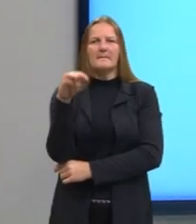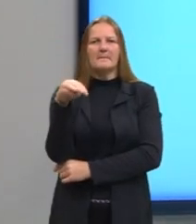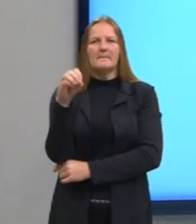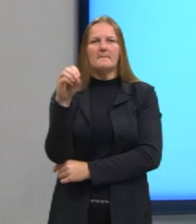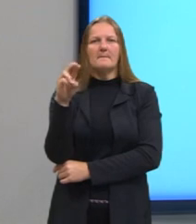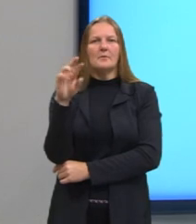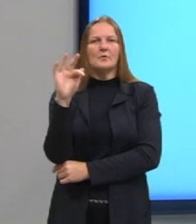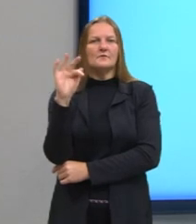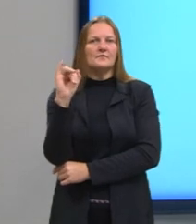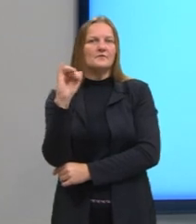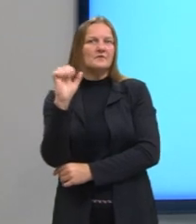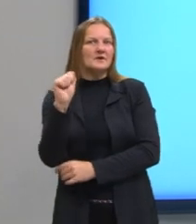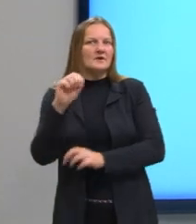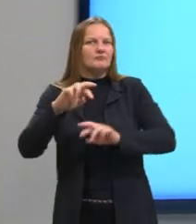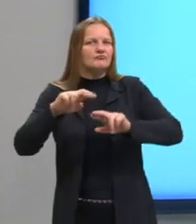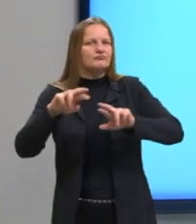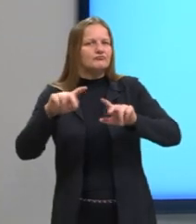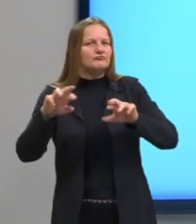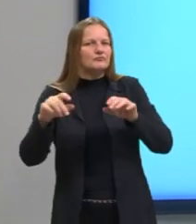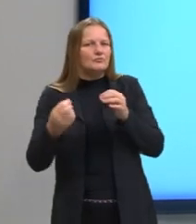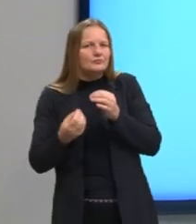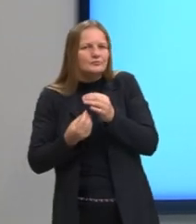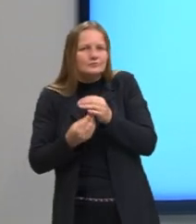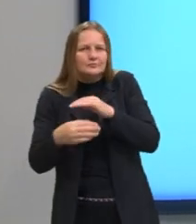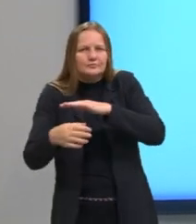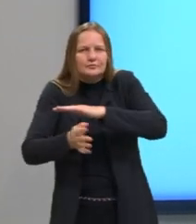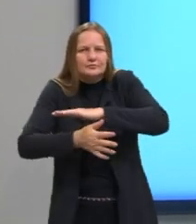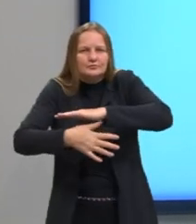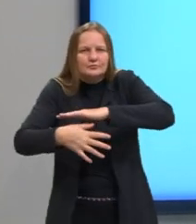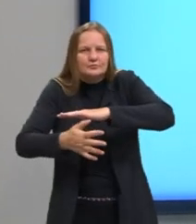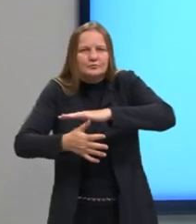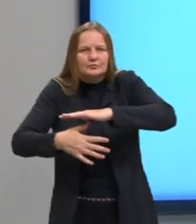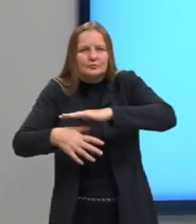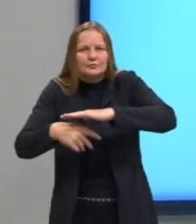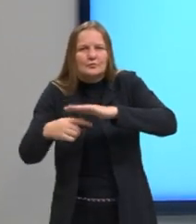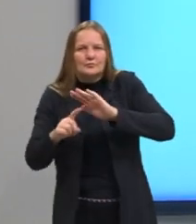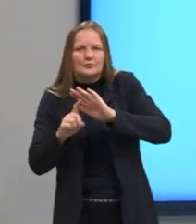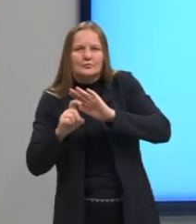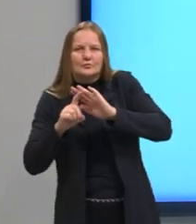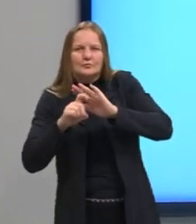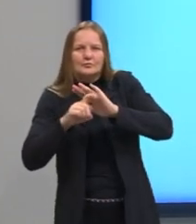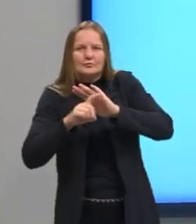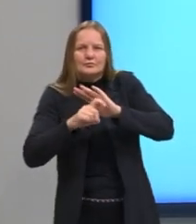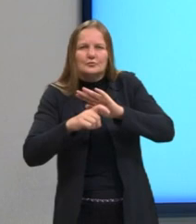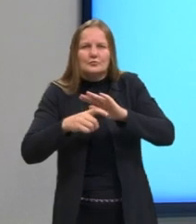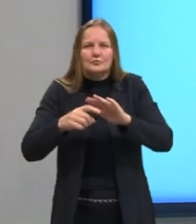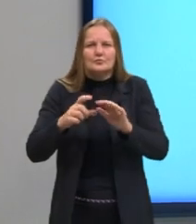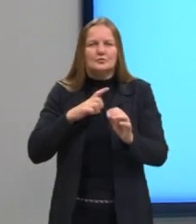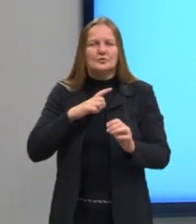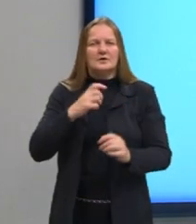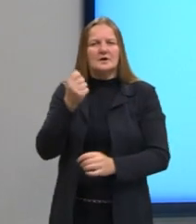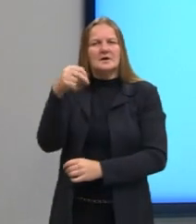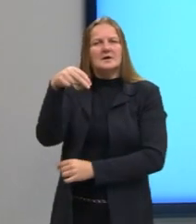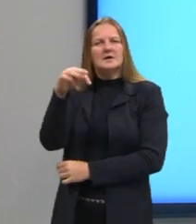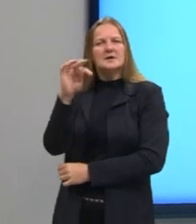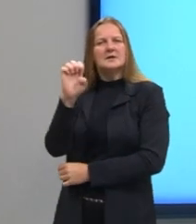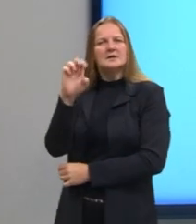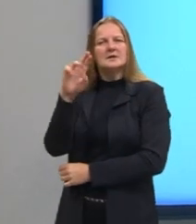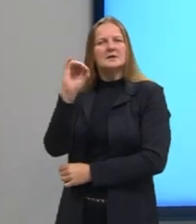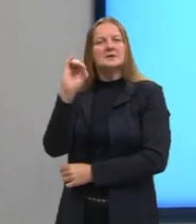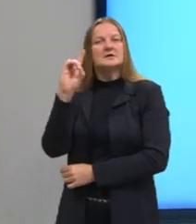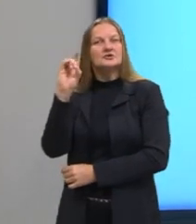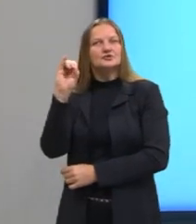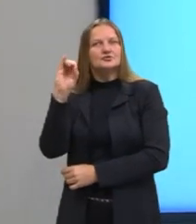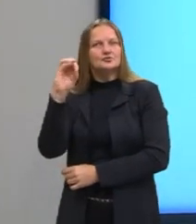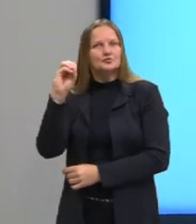surgiram então surgiu o embrião multicelular com arquegônios e anterídios tá